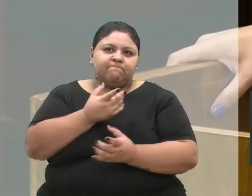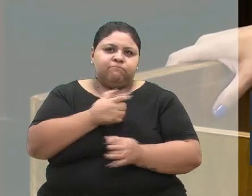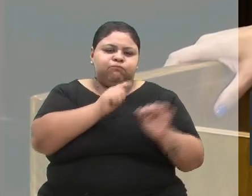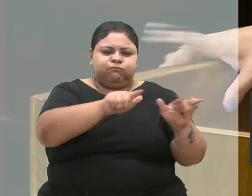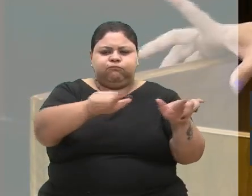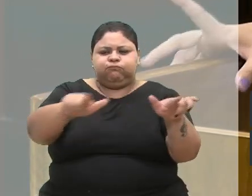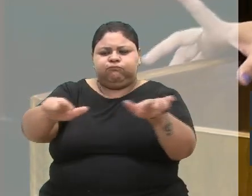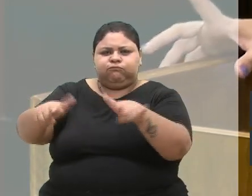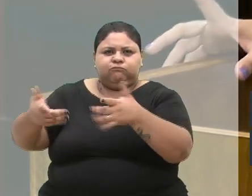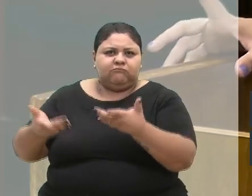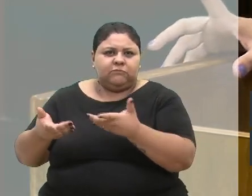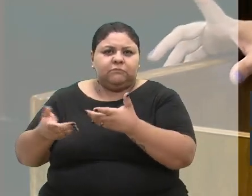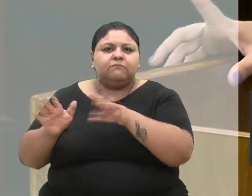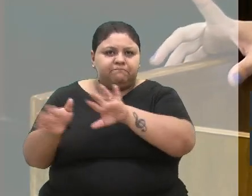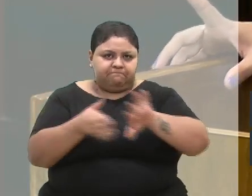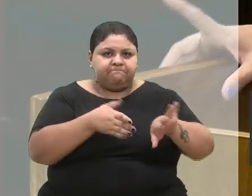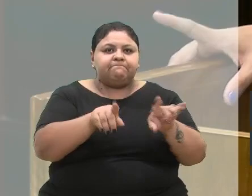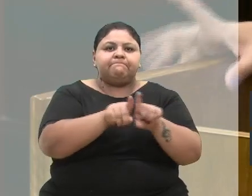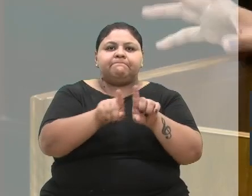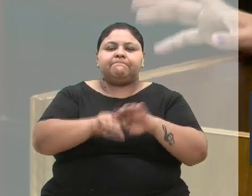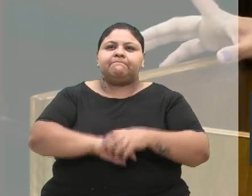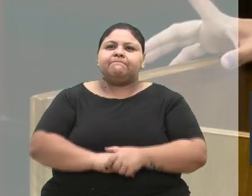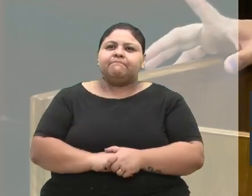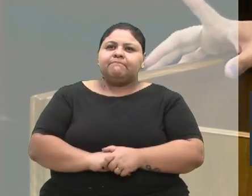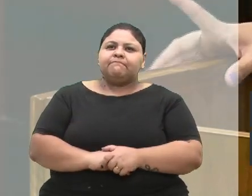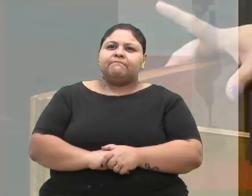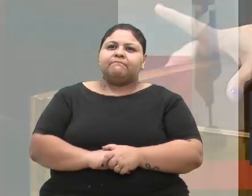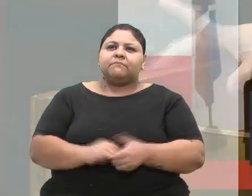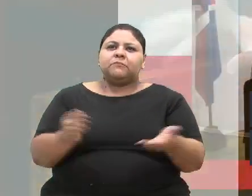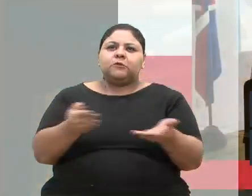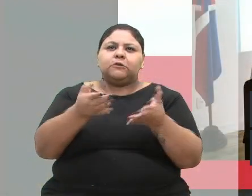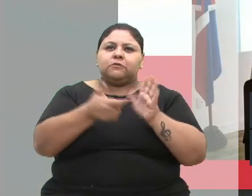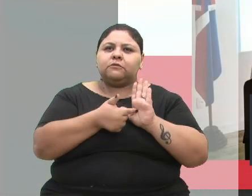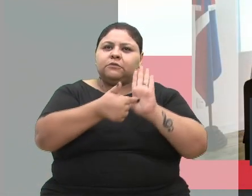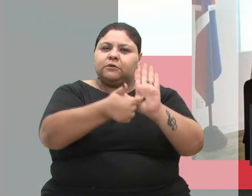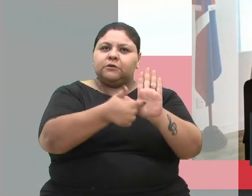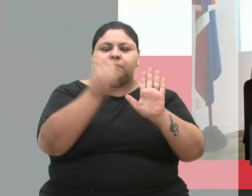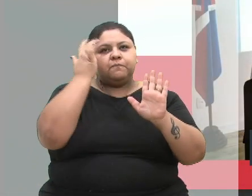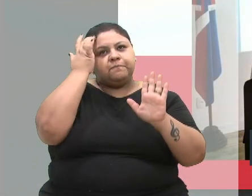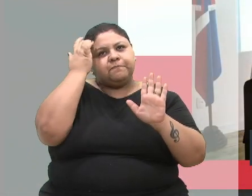áreas. Pode passar aqui? Então, a gente está apresentando